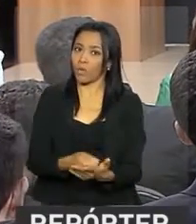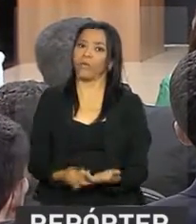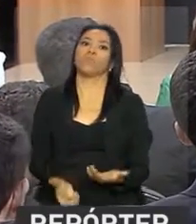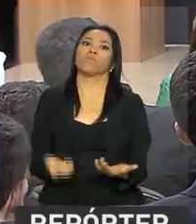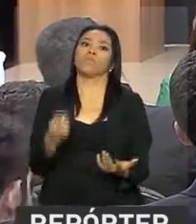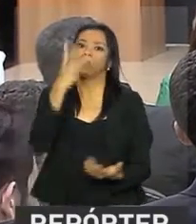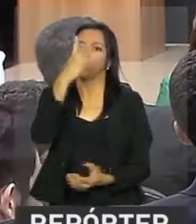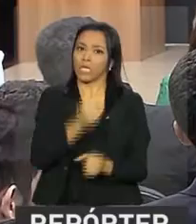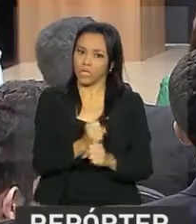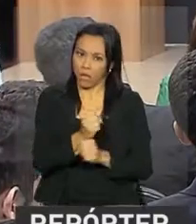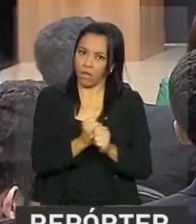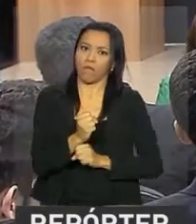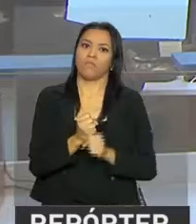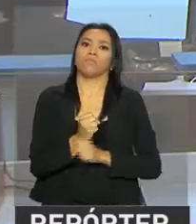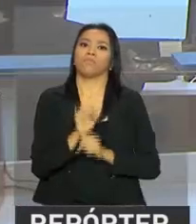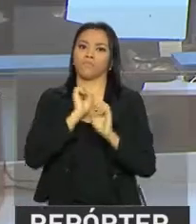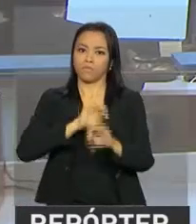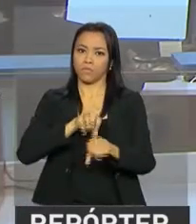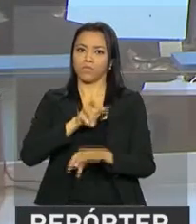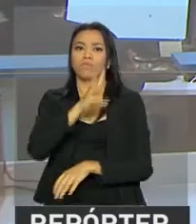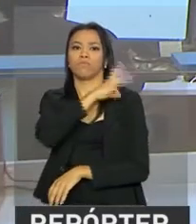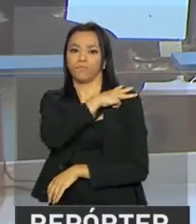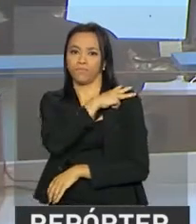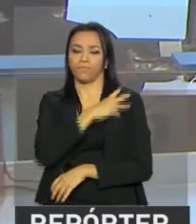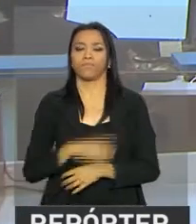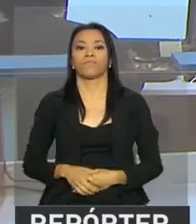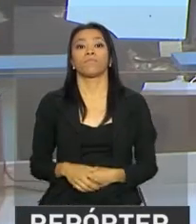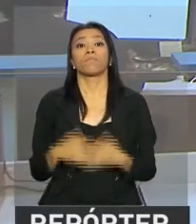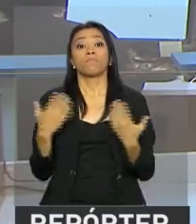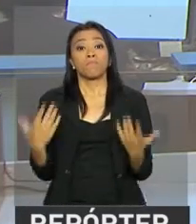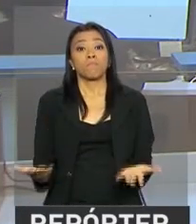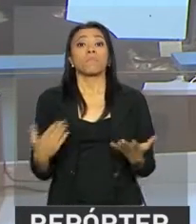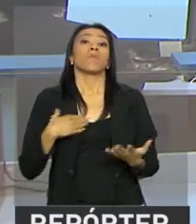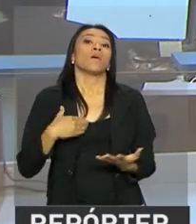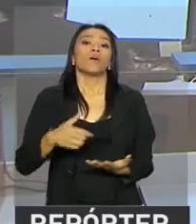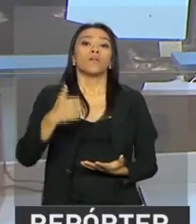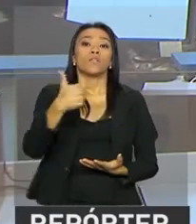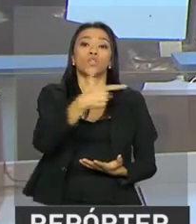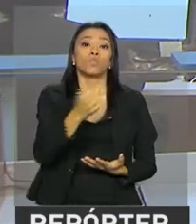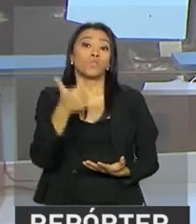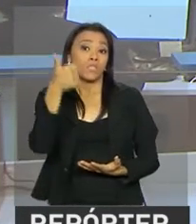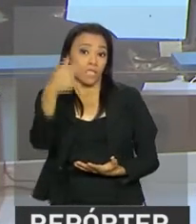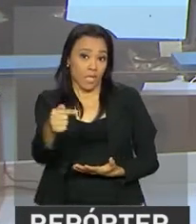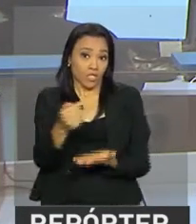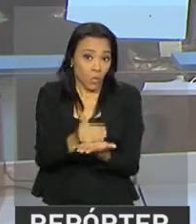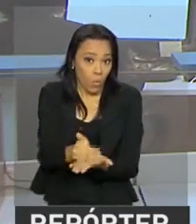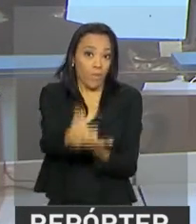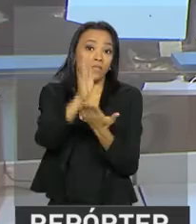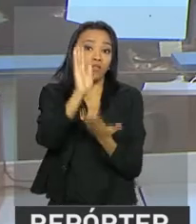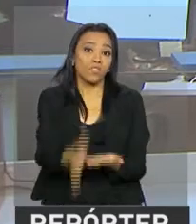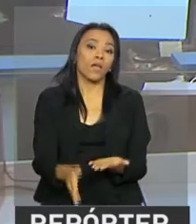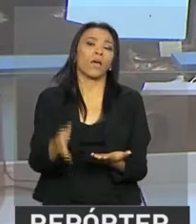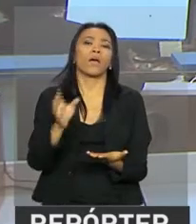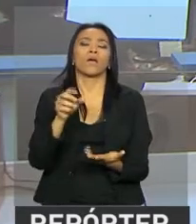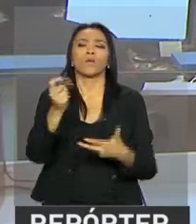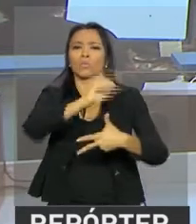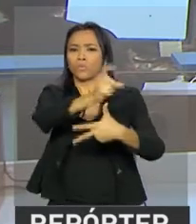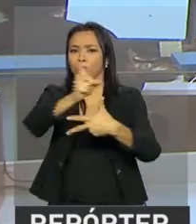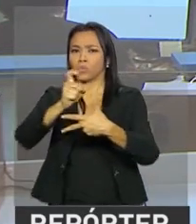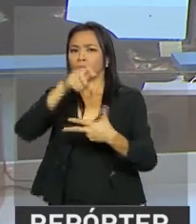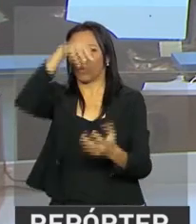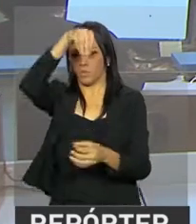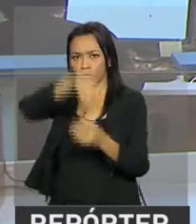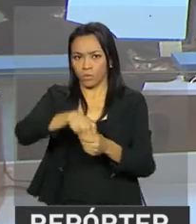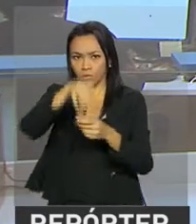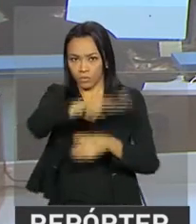três anos do ensino médio a partir de 2017 os órgãos do poder executivo federal instalados no distrito